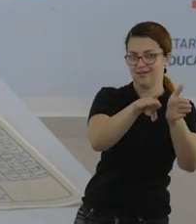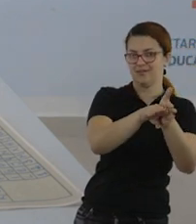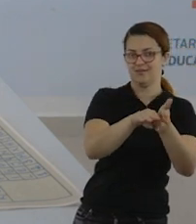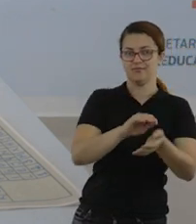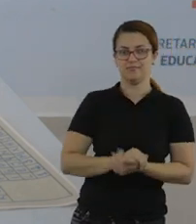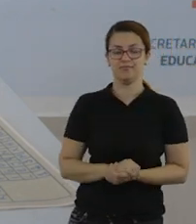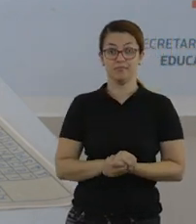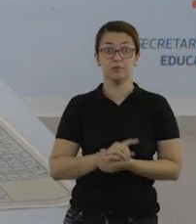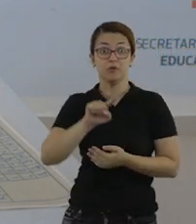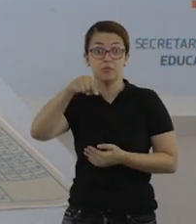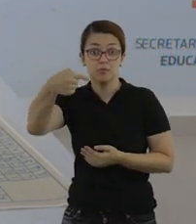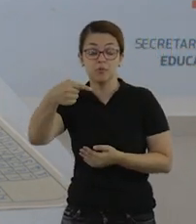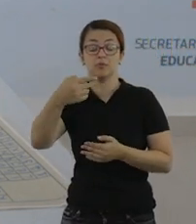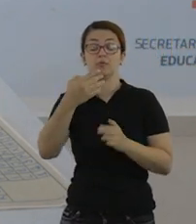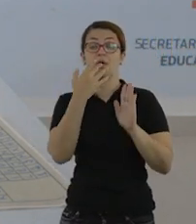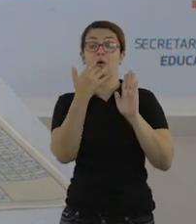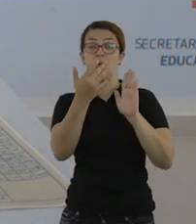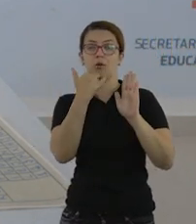vai pintar,